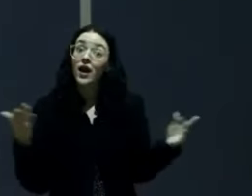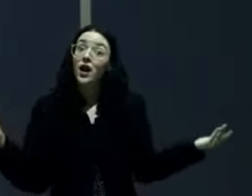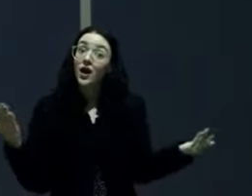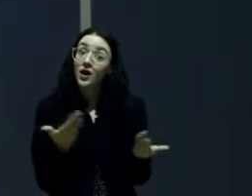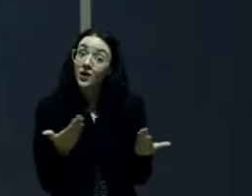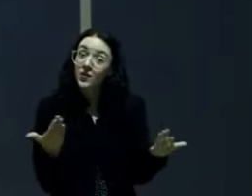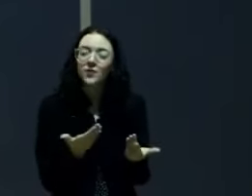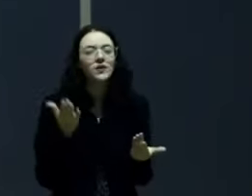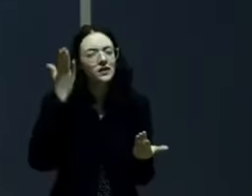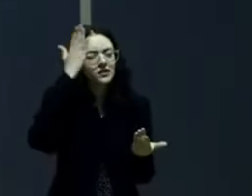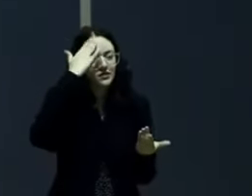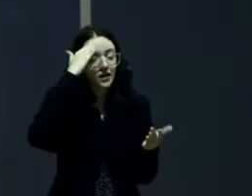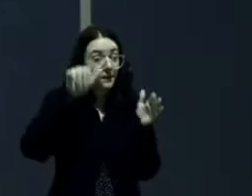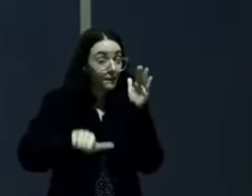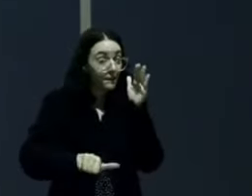da primeira.